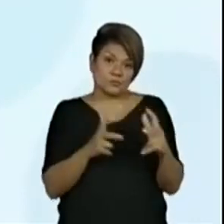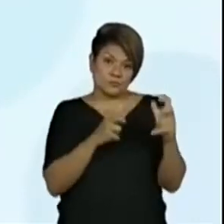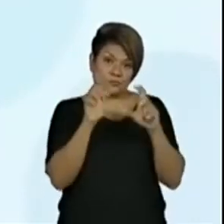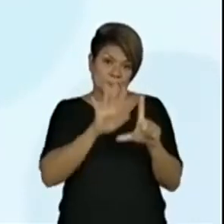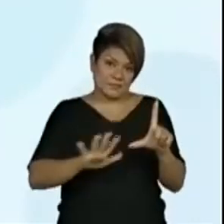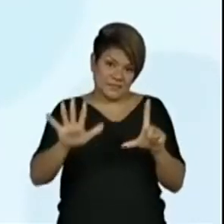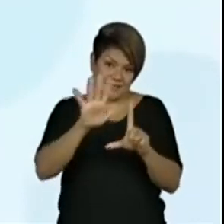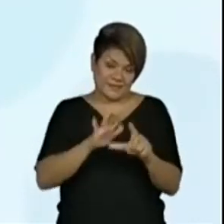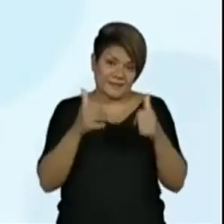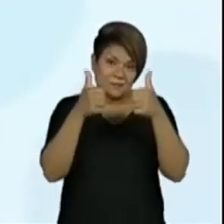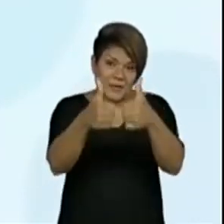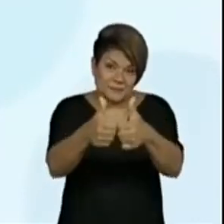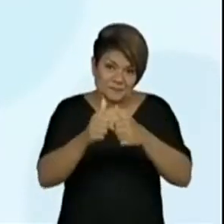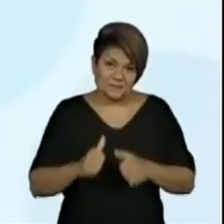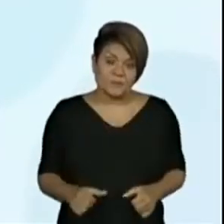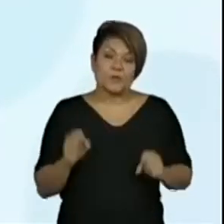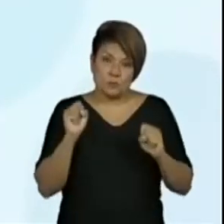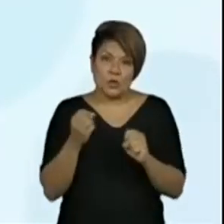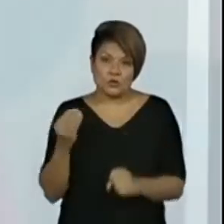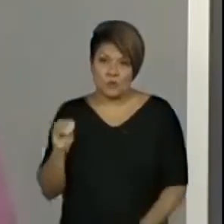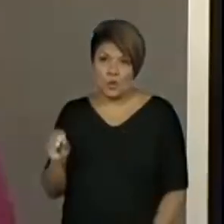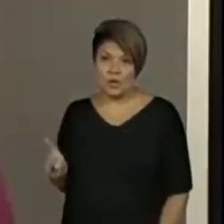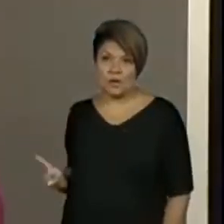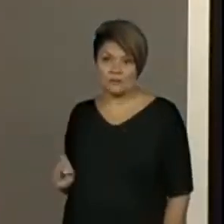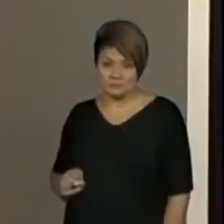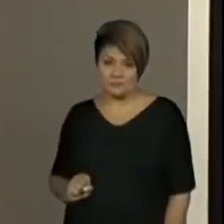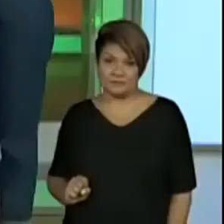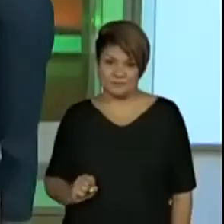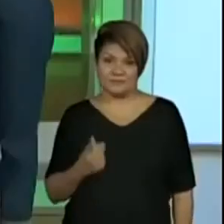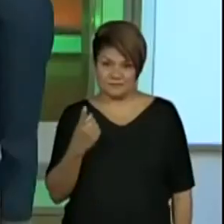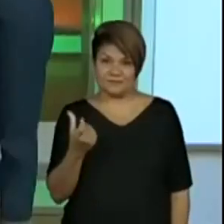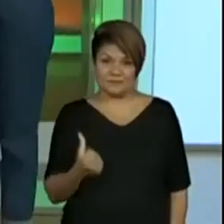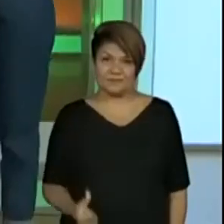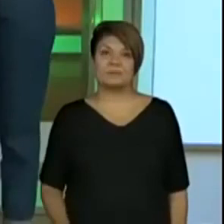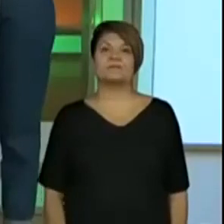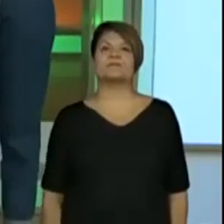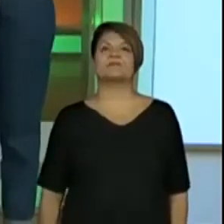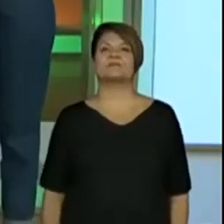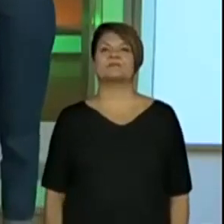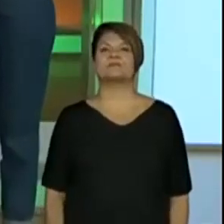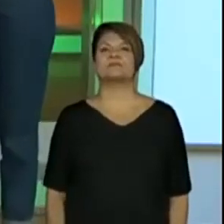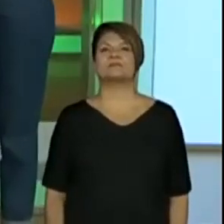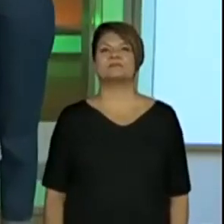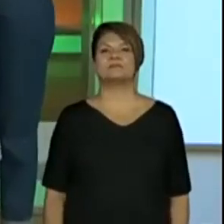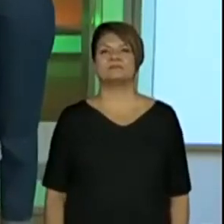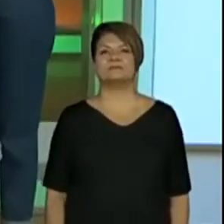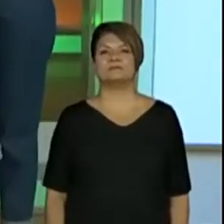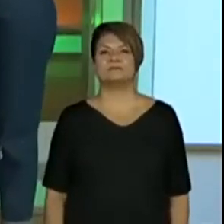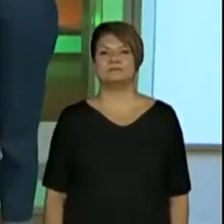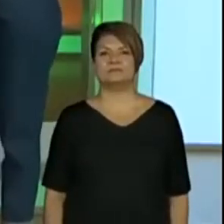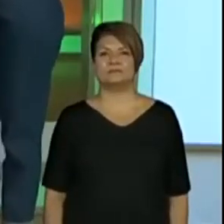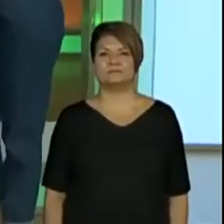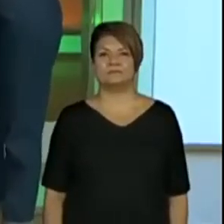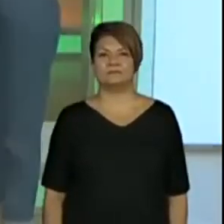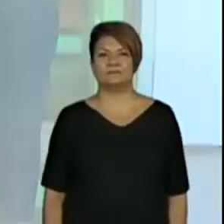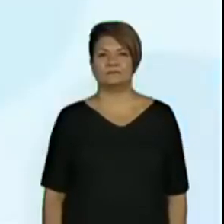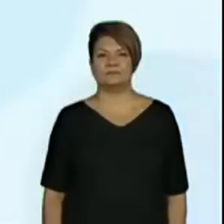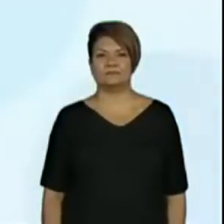na cena. Tudo bem? Posso colocar ali 16? Pode, professora. Então, vou colocar aqui, professora Kelly. Na